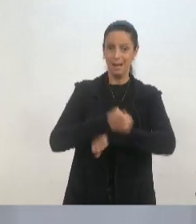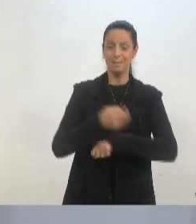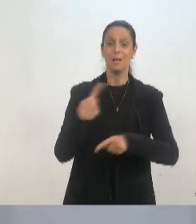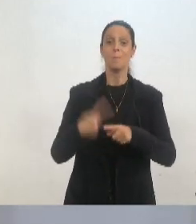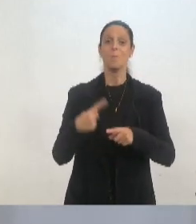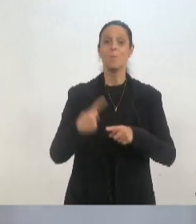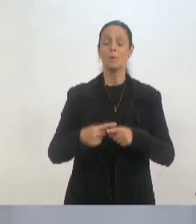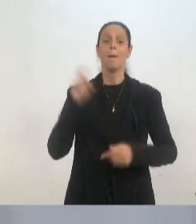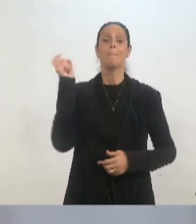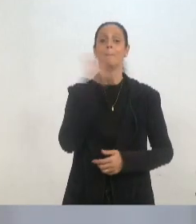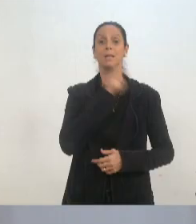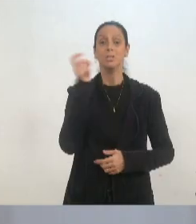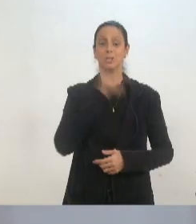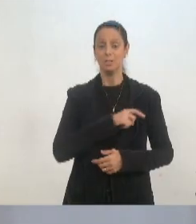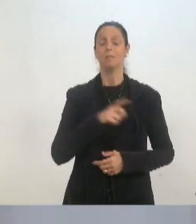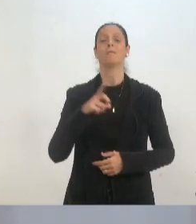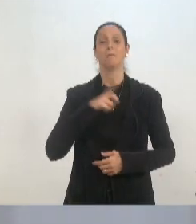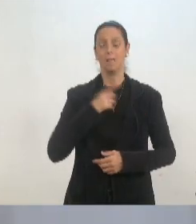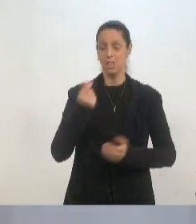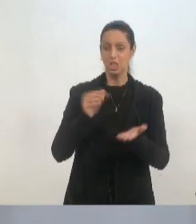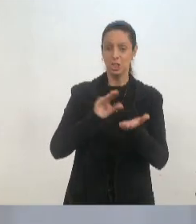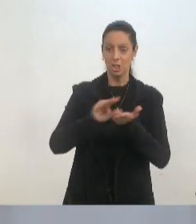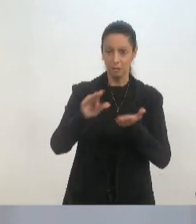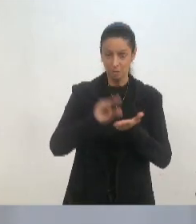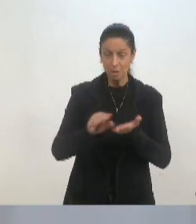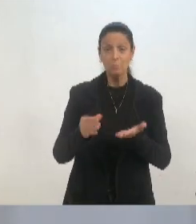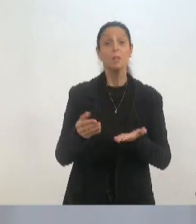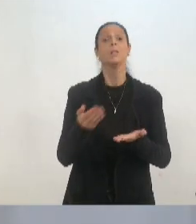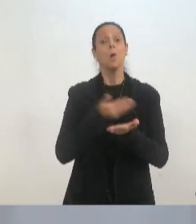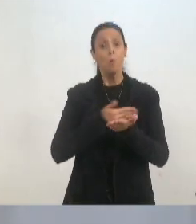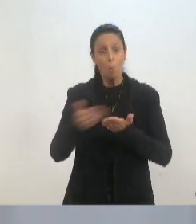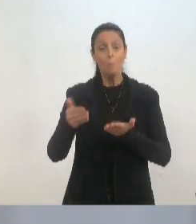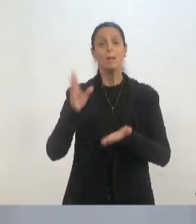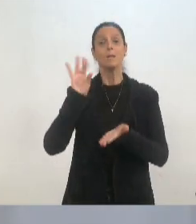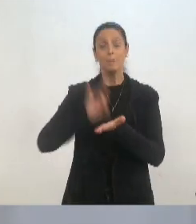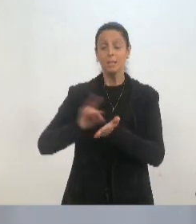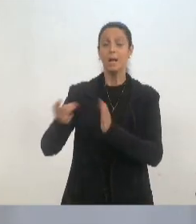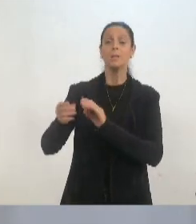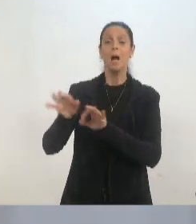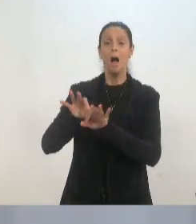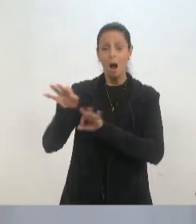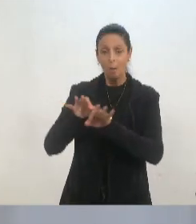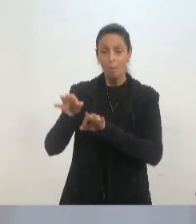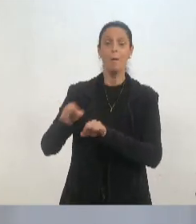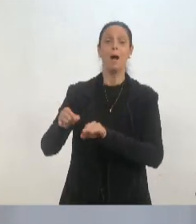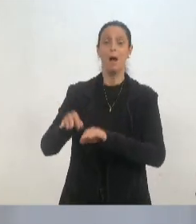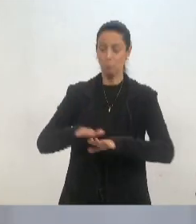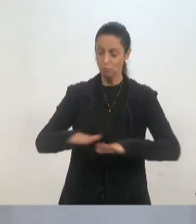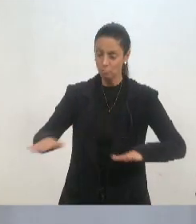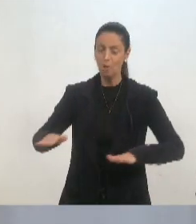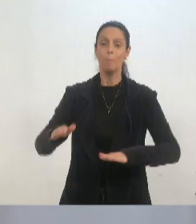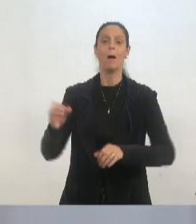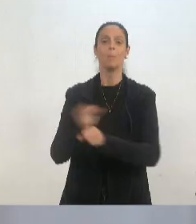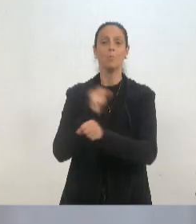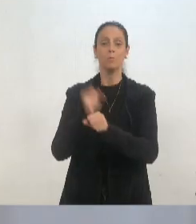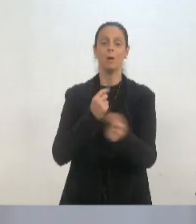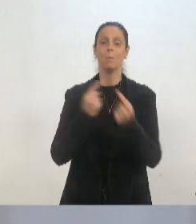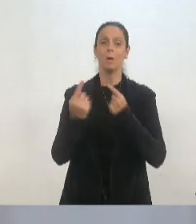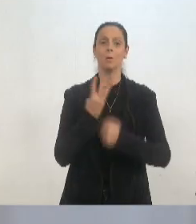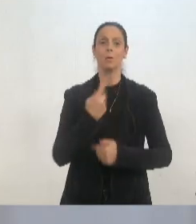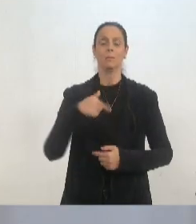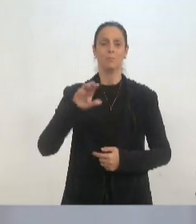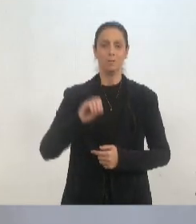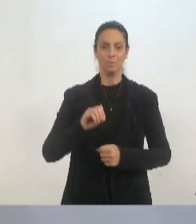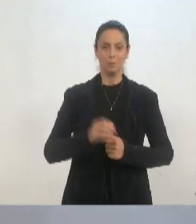é mentira. Tem recurso, então começa a tirar viaduto do chão, lá em Navegantes também, porque se aqui tem algum problema, lá em Navegantes não tem